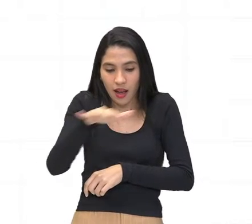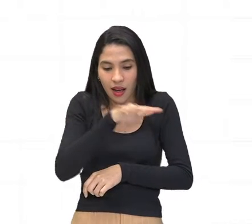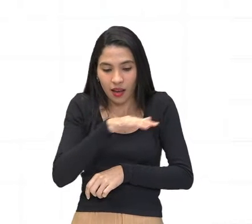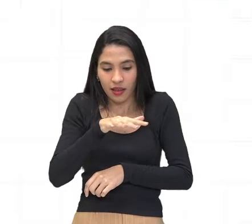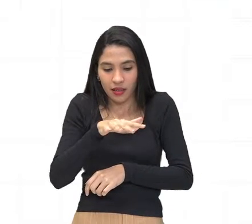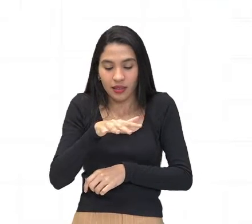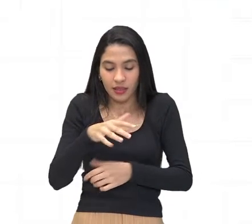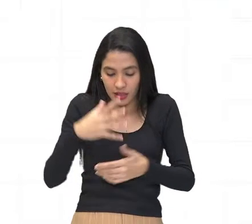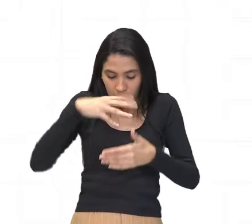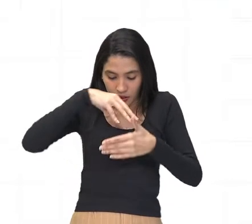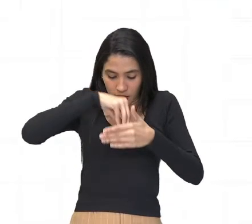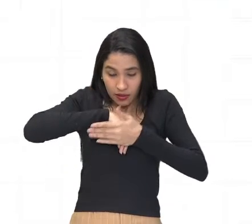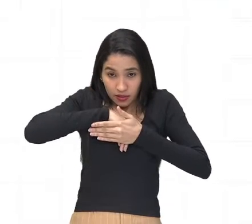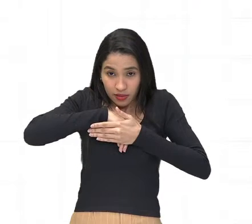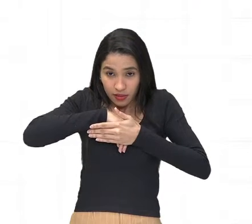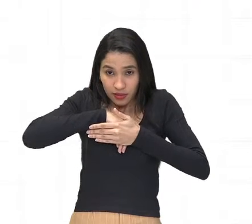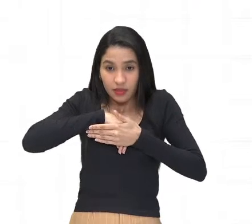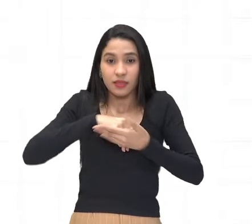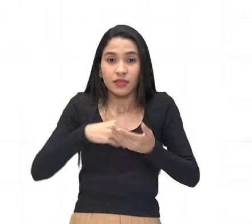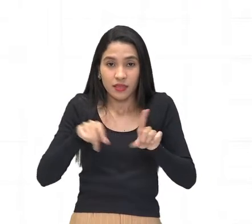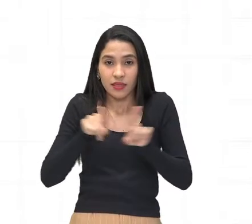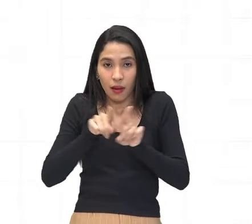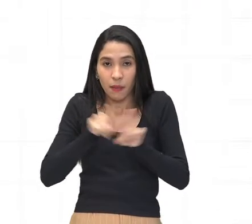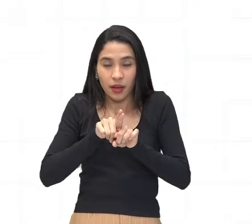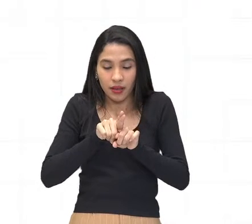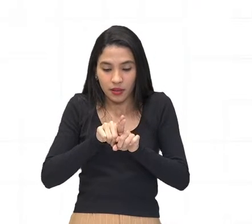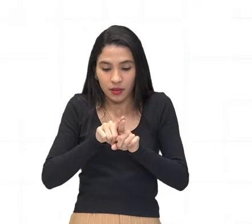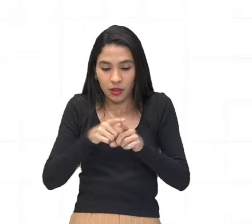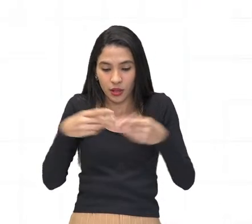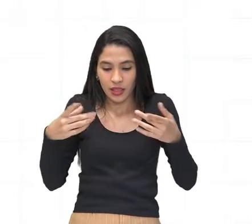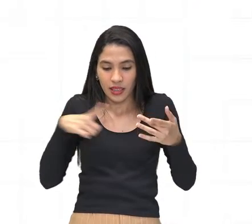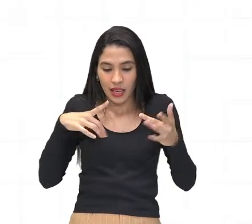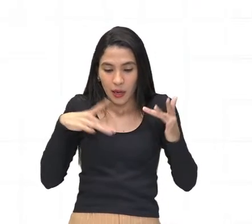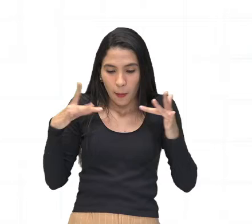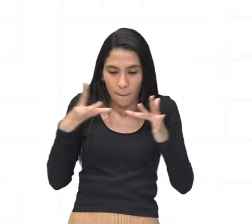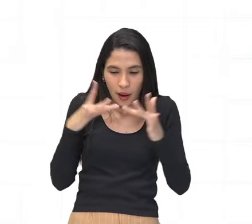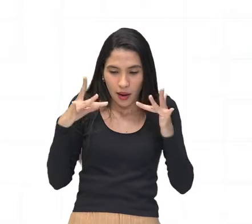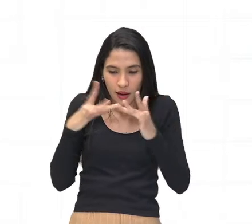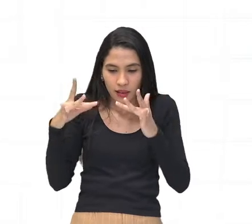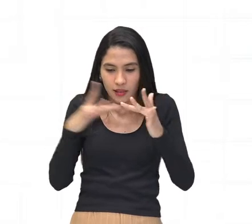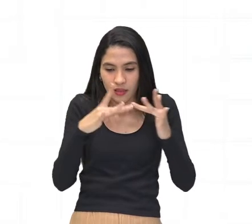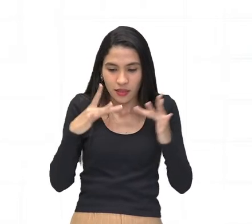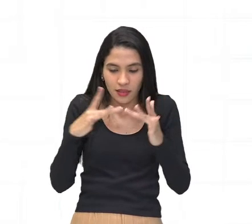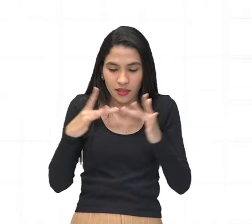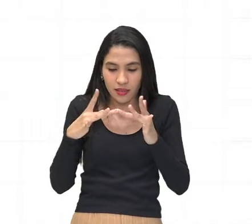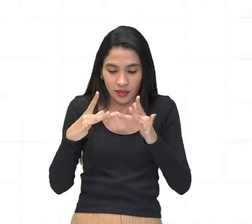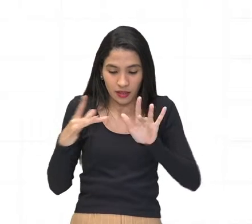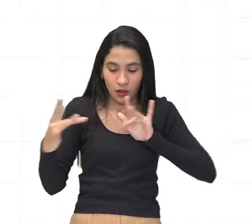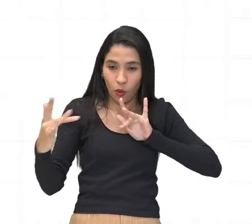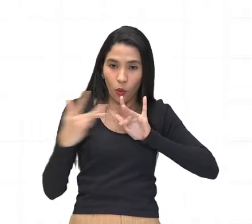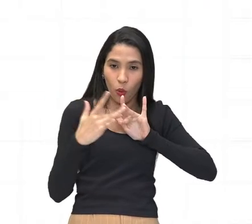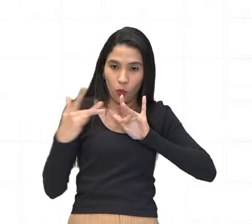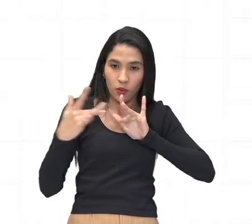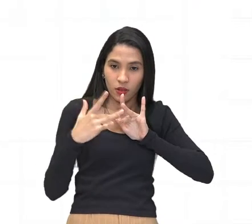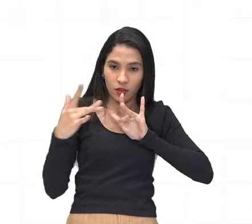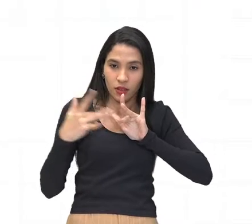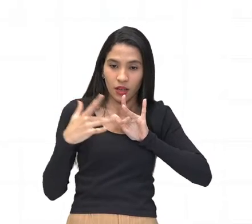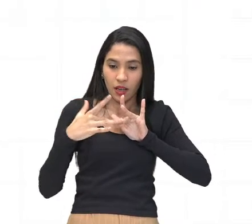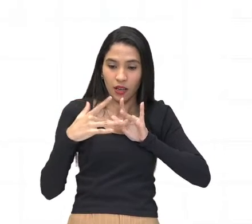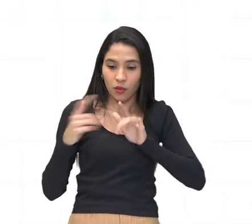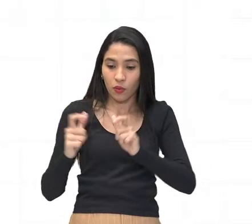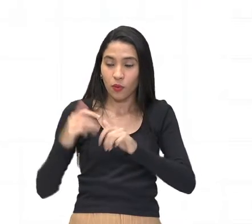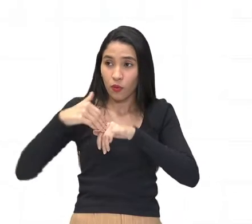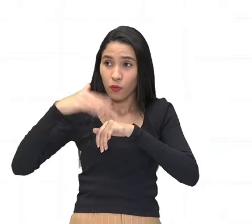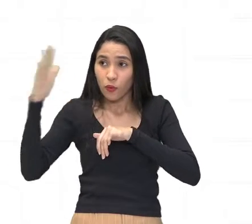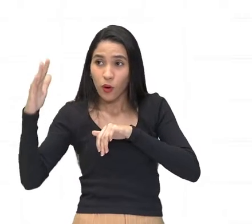também atua com essa pressão externa, certo? E é a pressão interna e a pressão